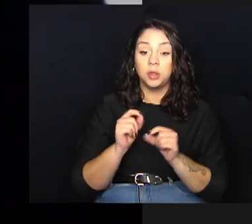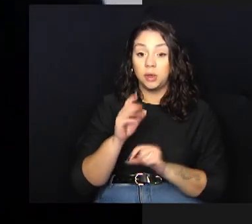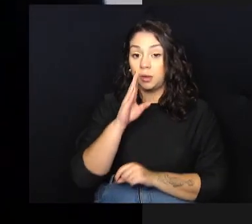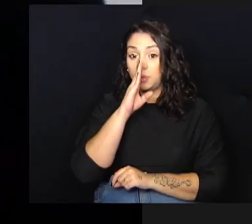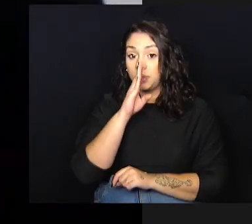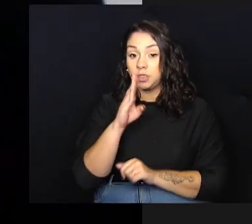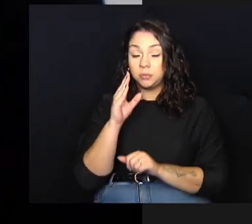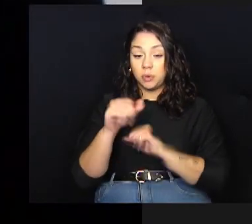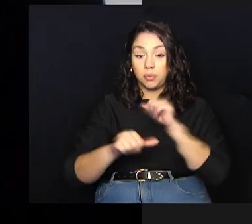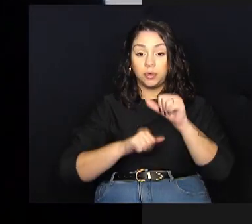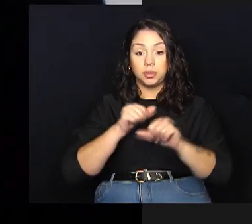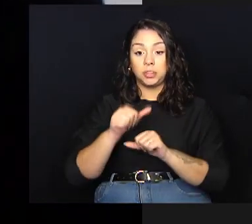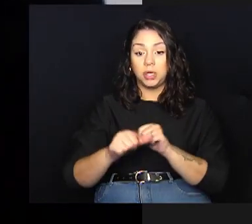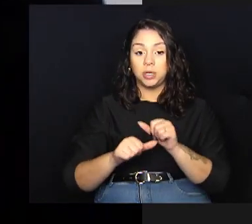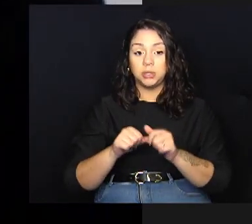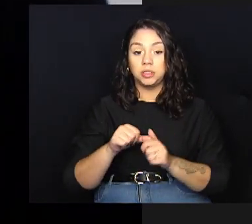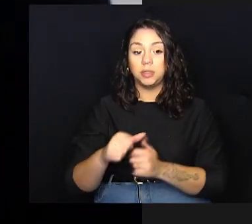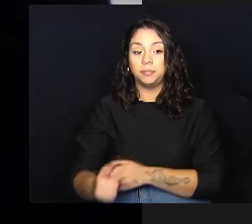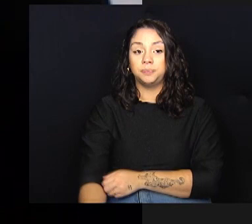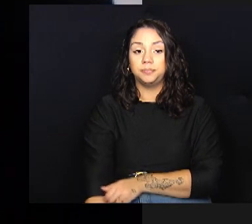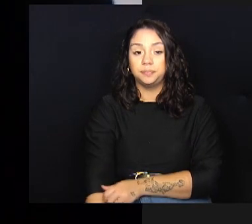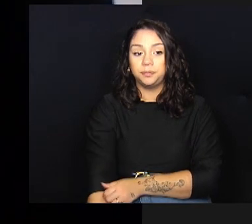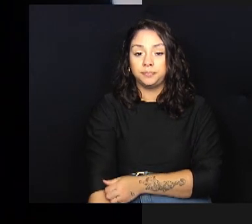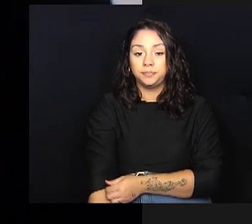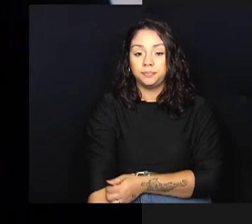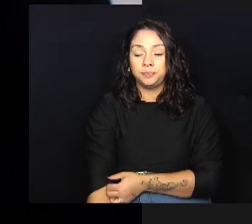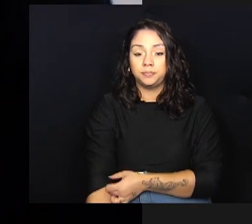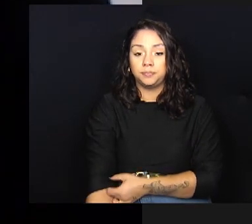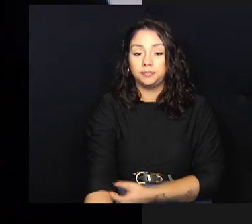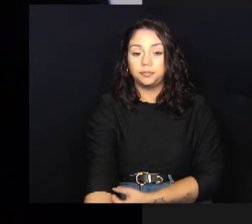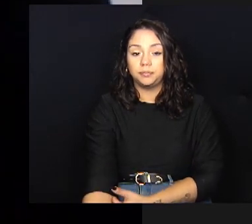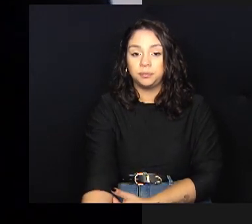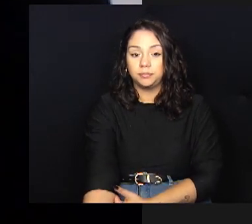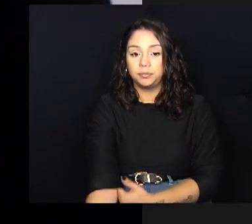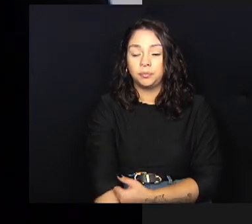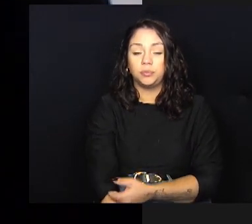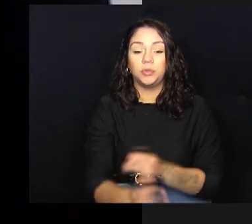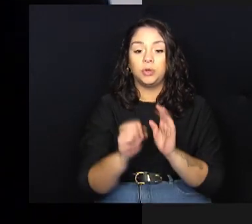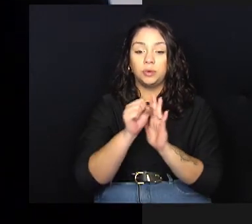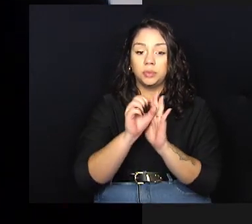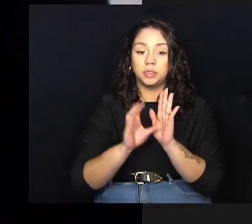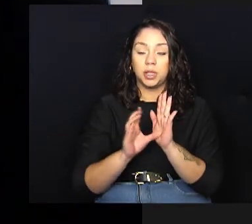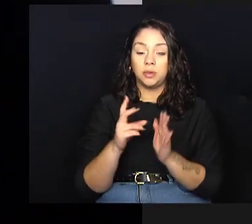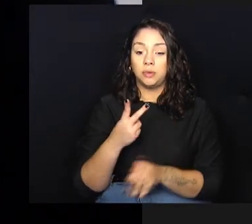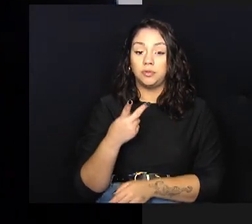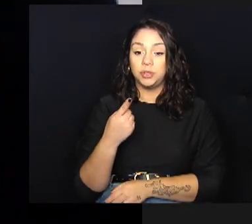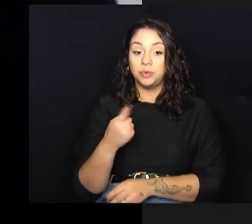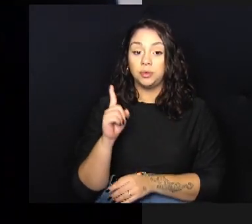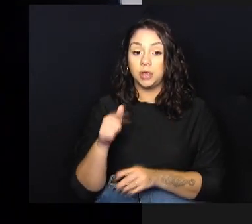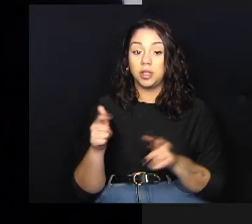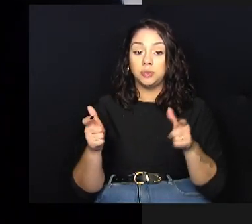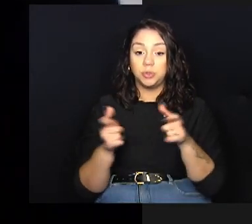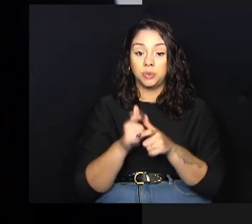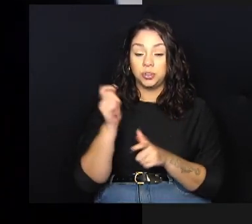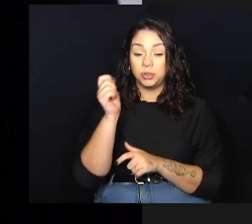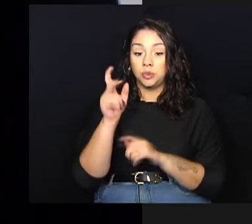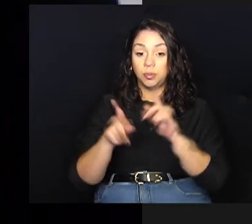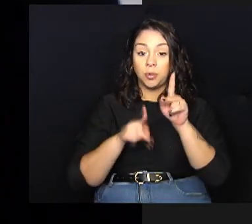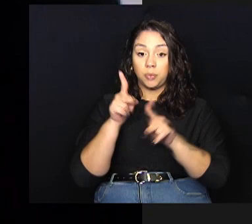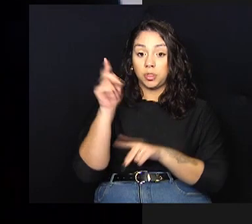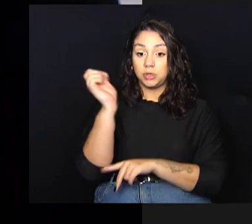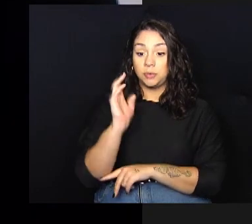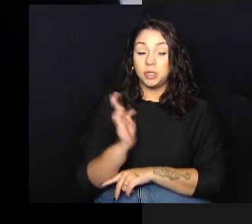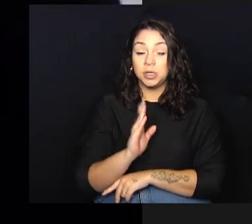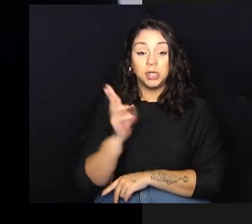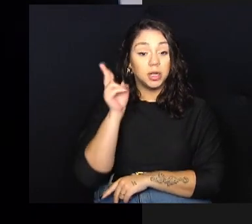mudanças demográficas do Século 21 que é a diminuição da população brasileira lembrando né